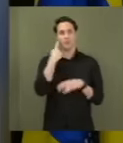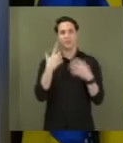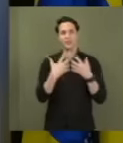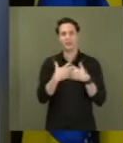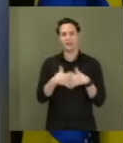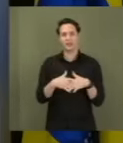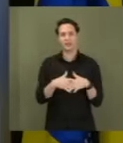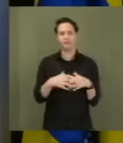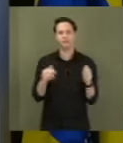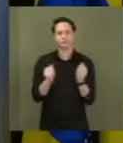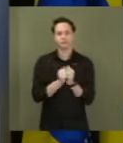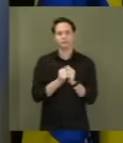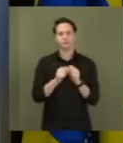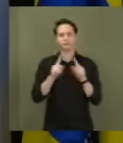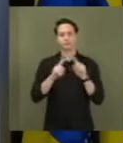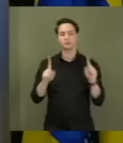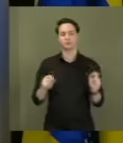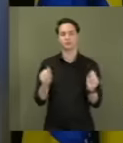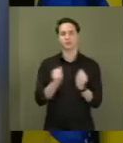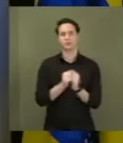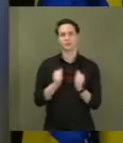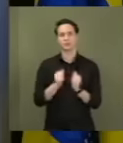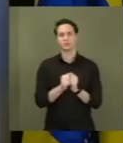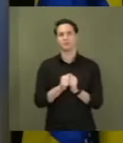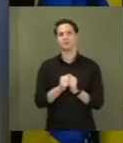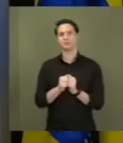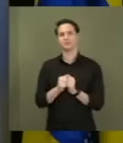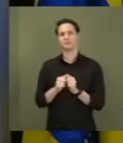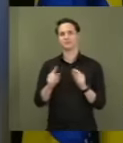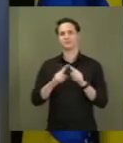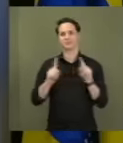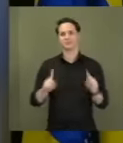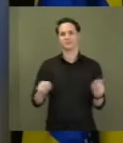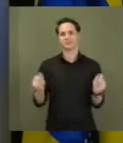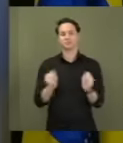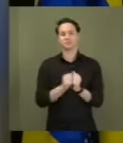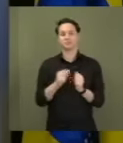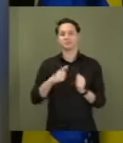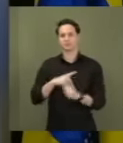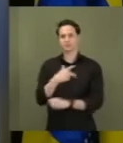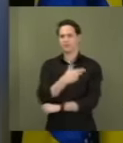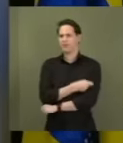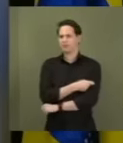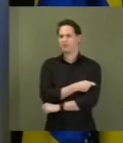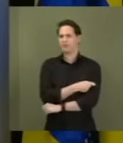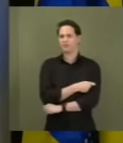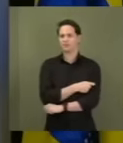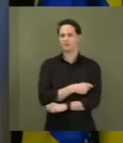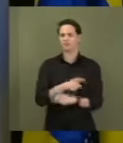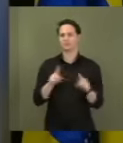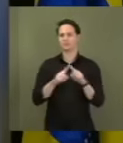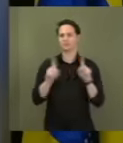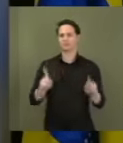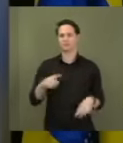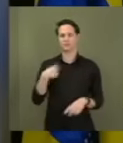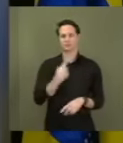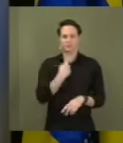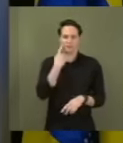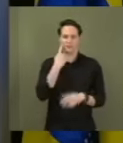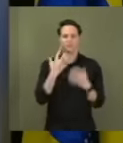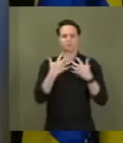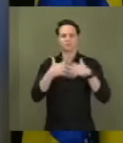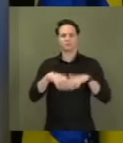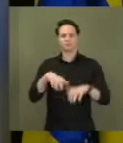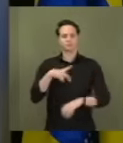3 meses entre as aplicações. A vacina contra a dengue possui 4 diferentes sorotipos